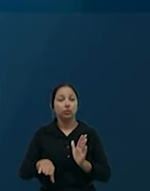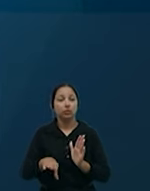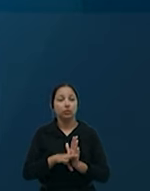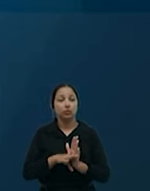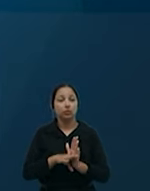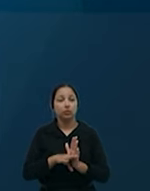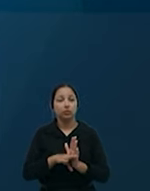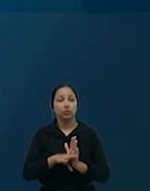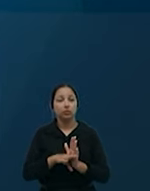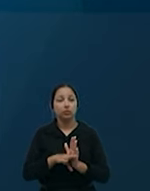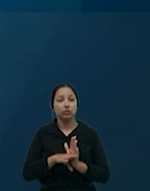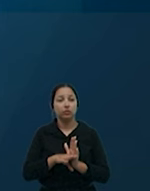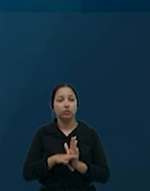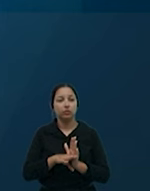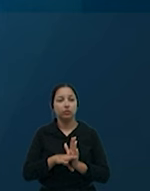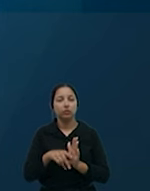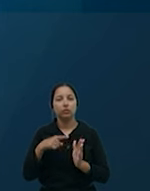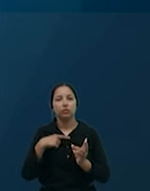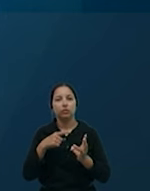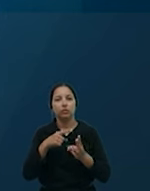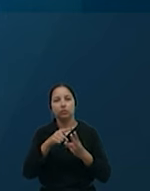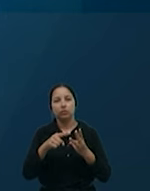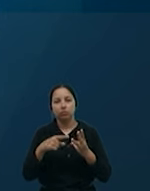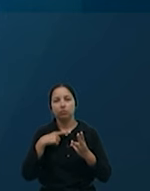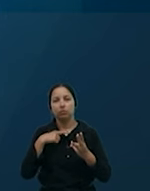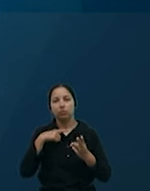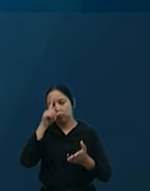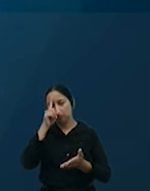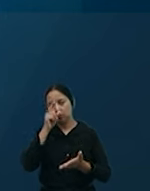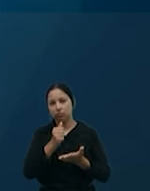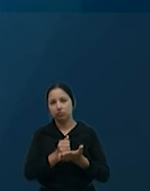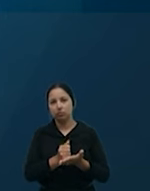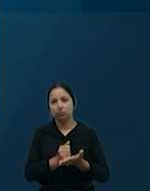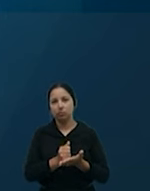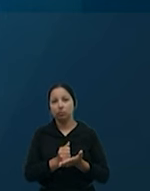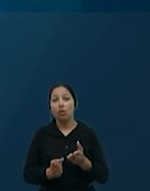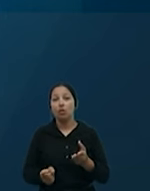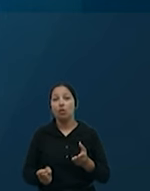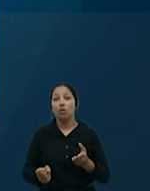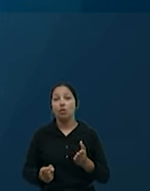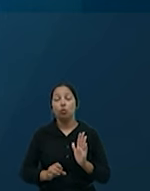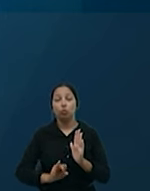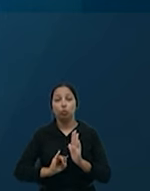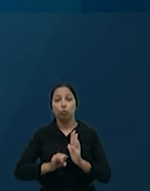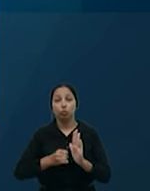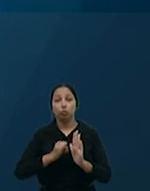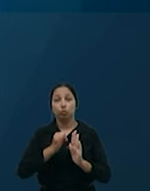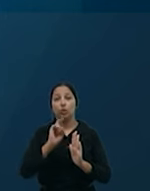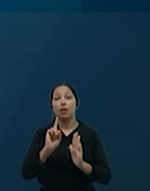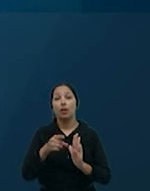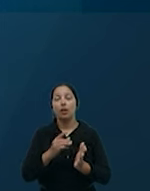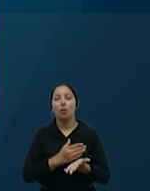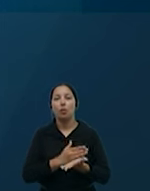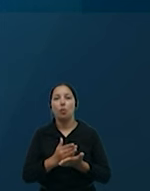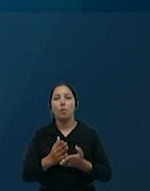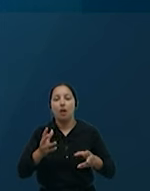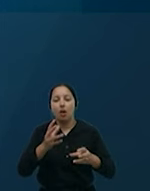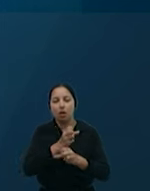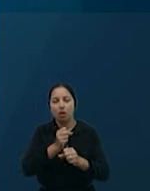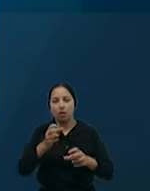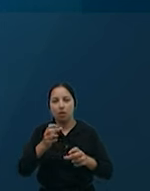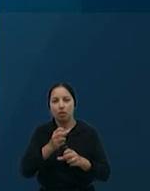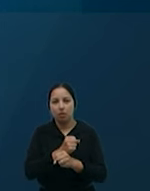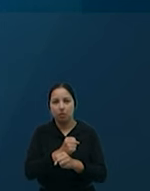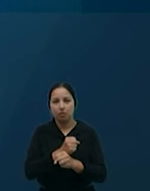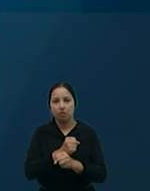Tem três cenários. Tem decisões em que a incidência dos juros é a contar do termo inicial. O termo inicial